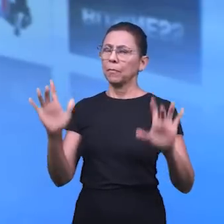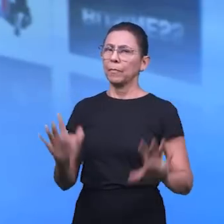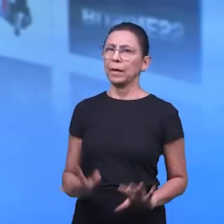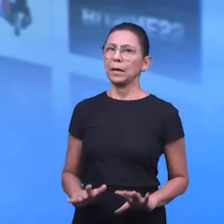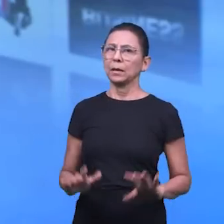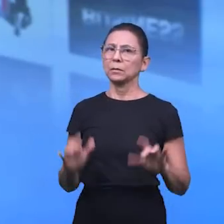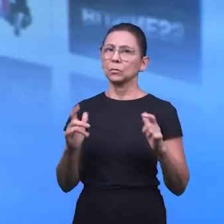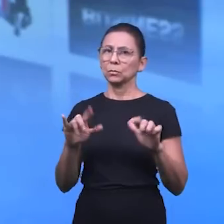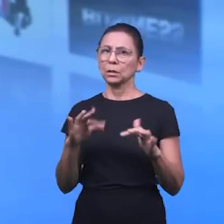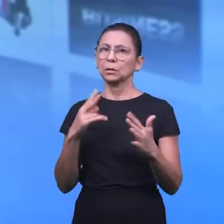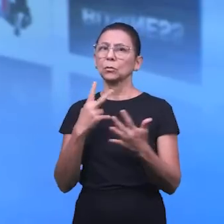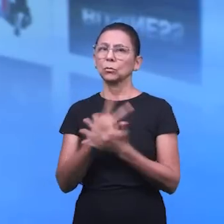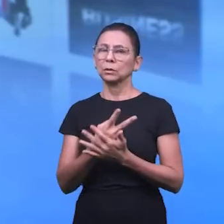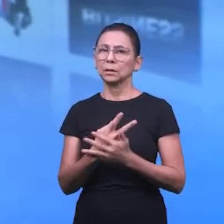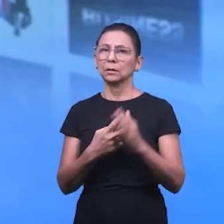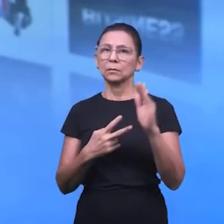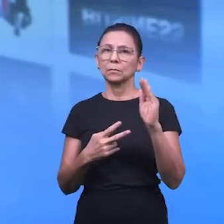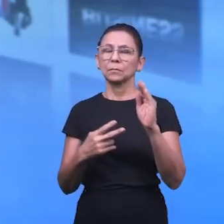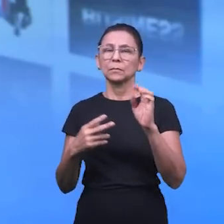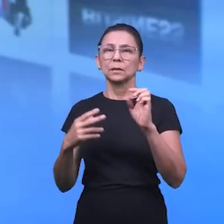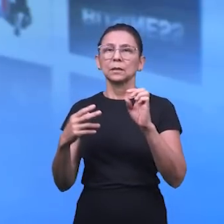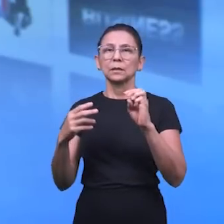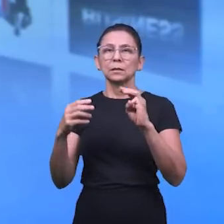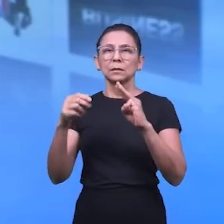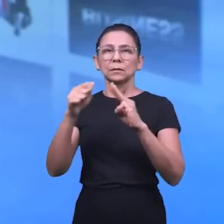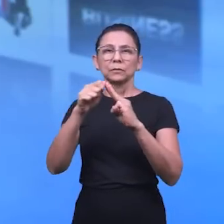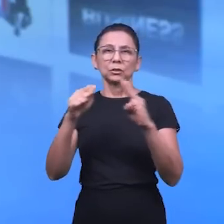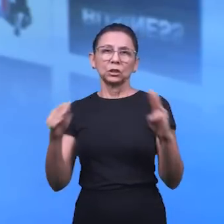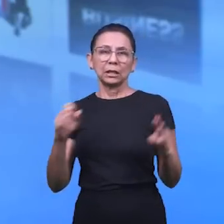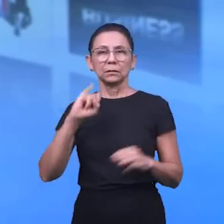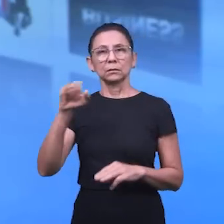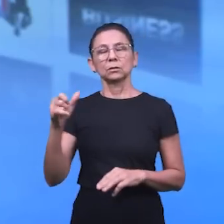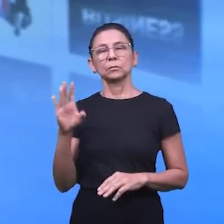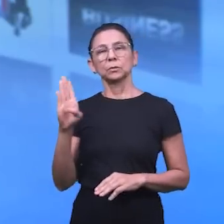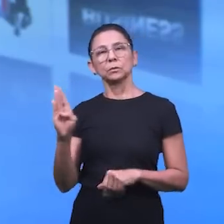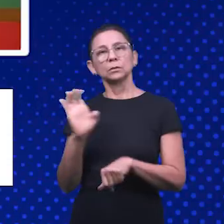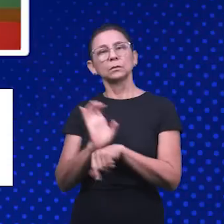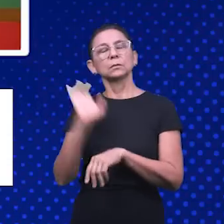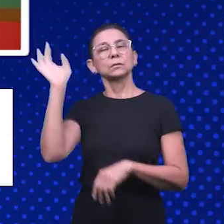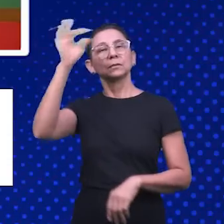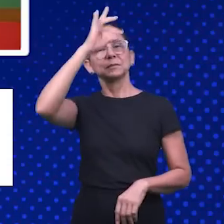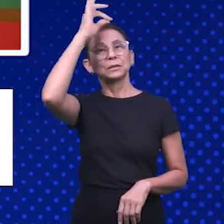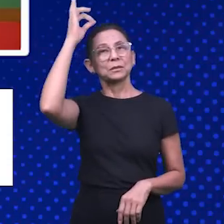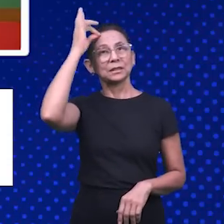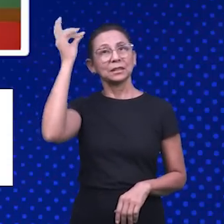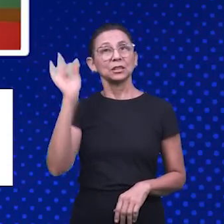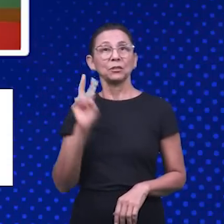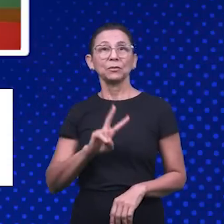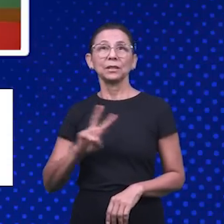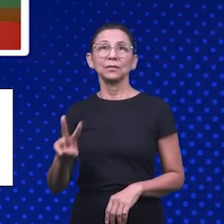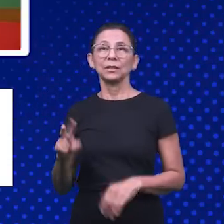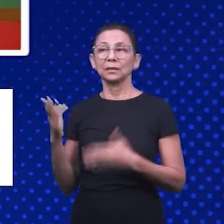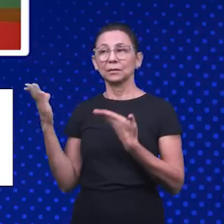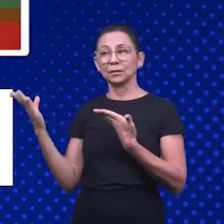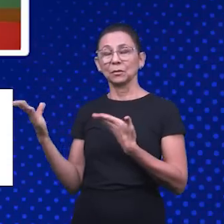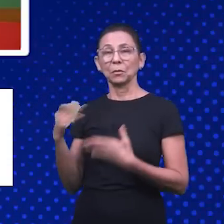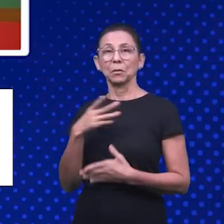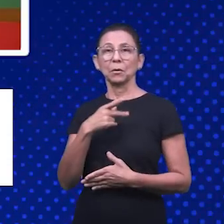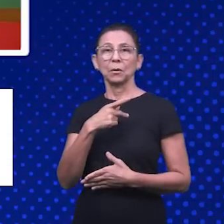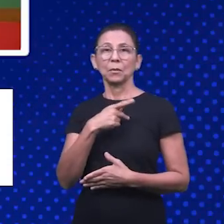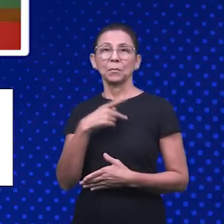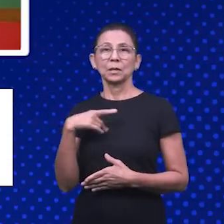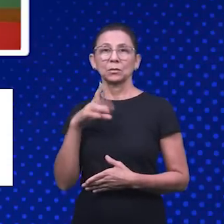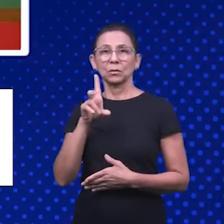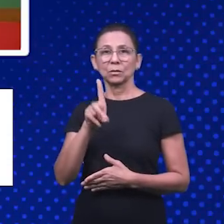Um dos locais onde aconteceu foi o anfiteatro ali de Jaburuna, em Vila Velha, Espírito Santo, e o pastor Diniz Cipreste, do